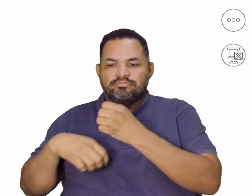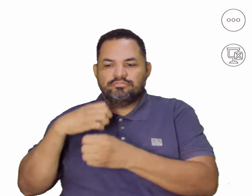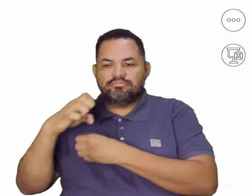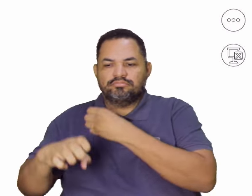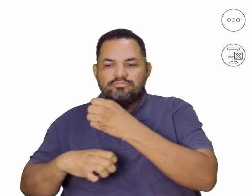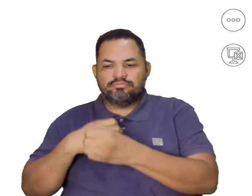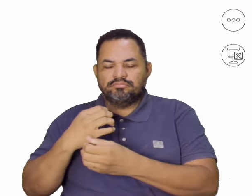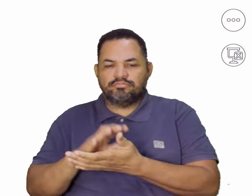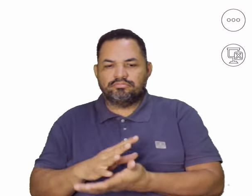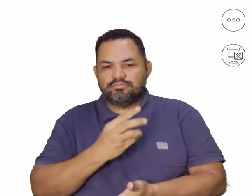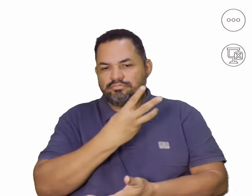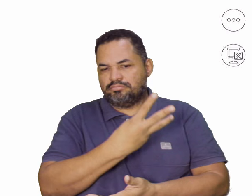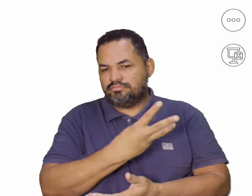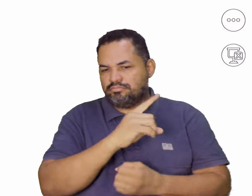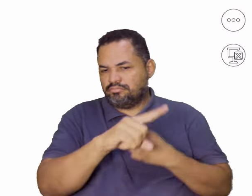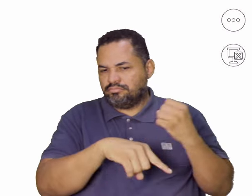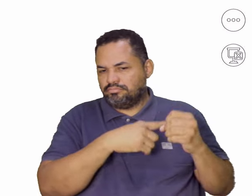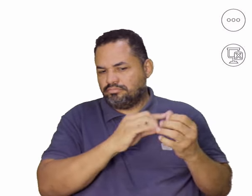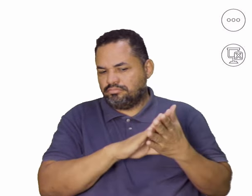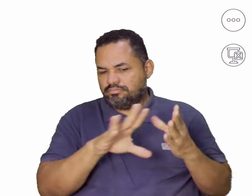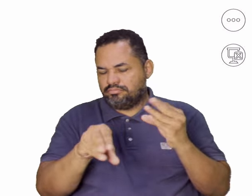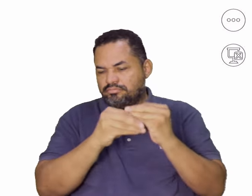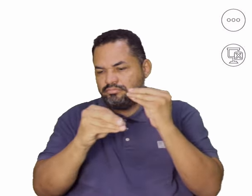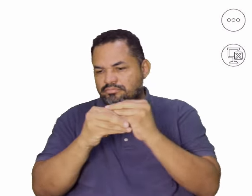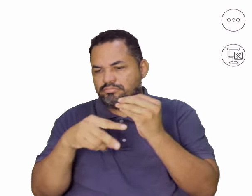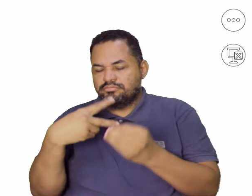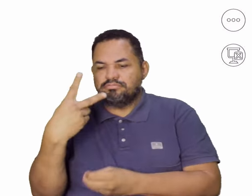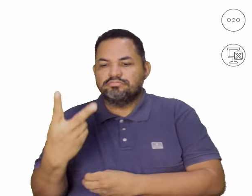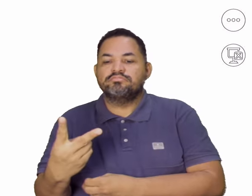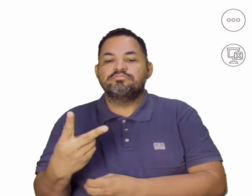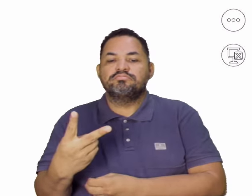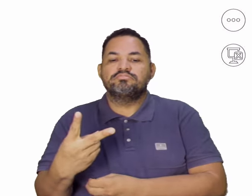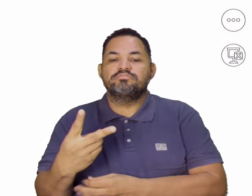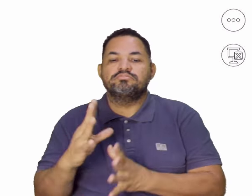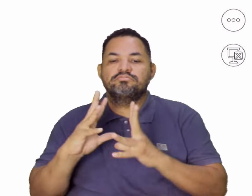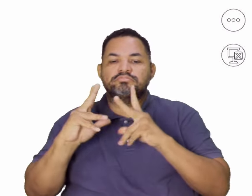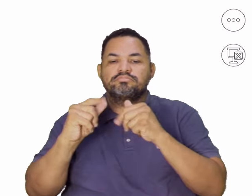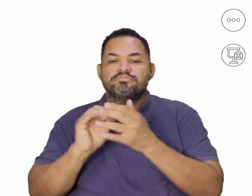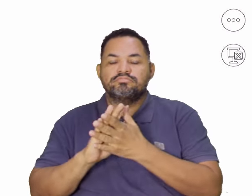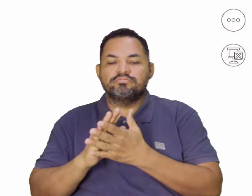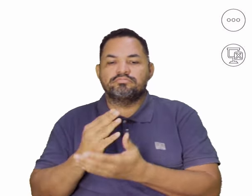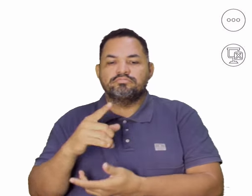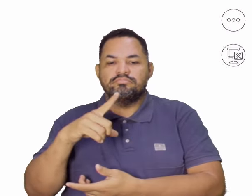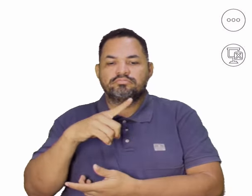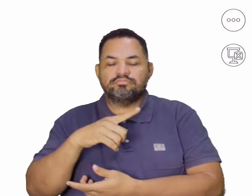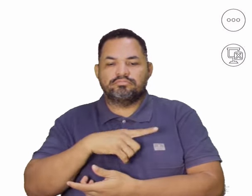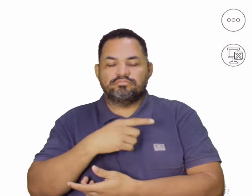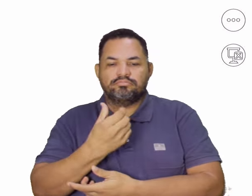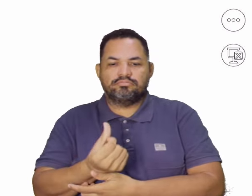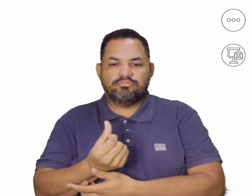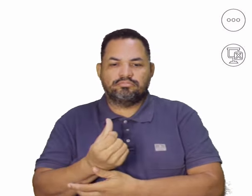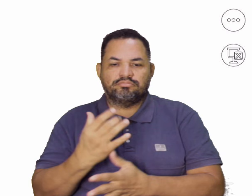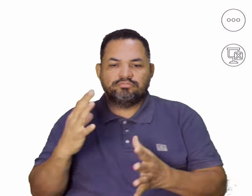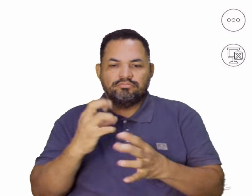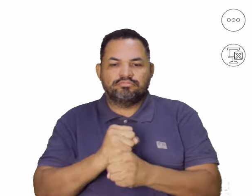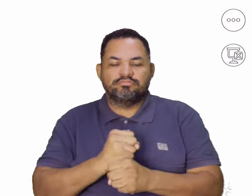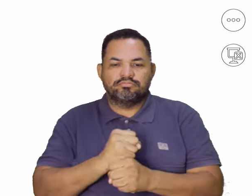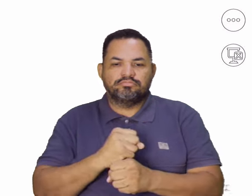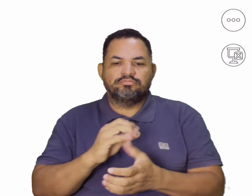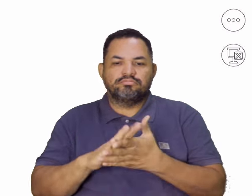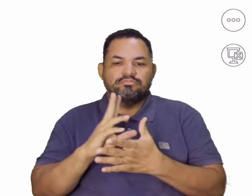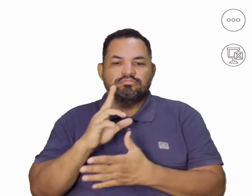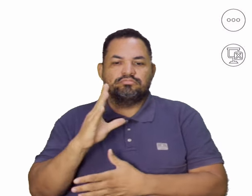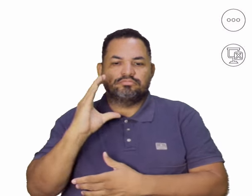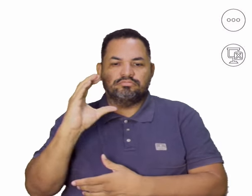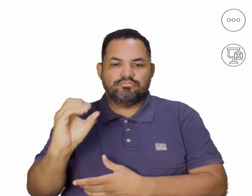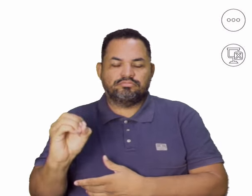três átomos de oxigênio cada um ganhando dois significa dizer que no total foram ganho seis elétrons e a somatória tem que